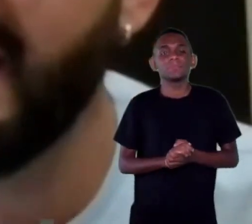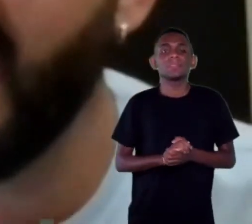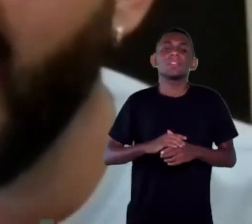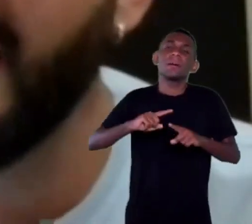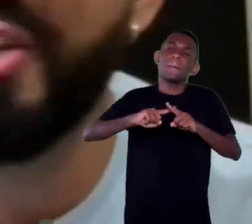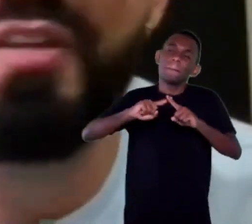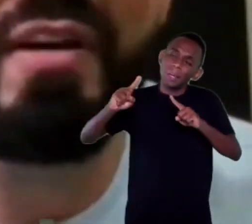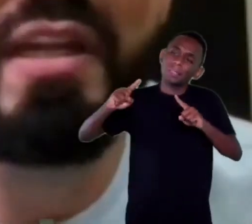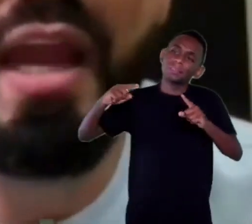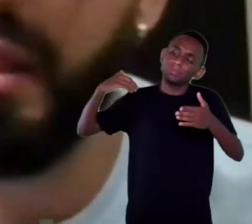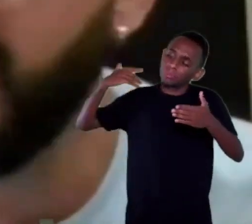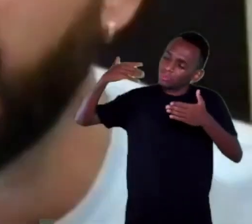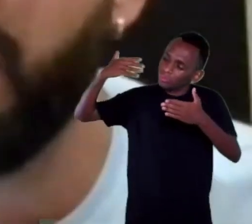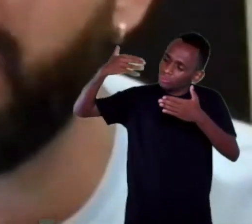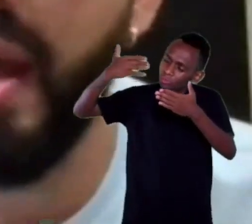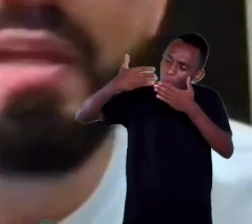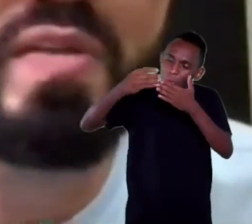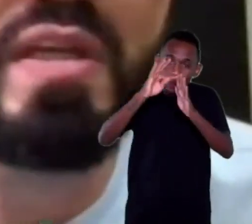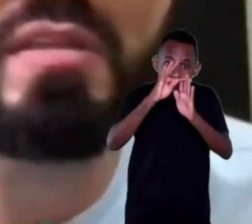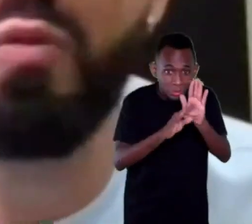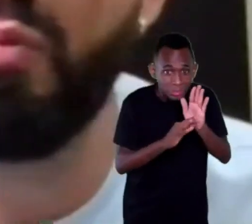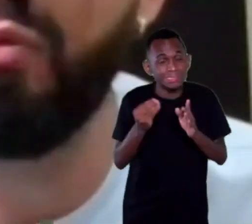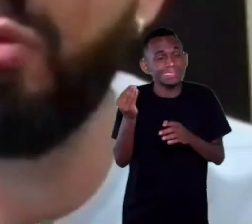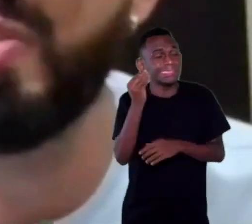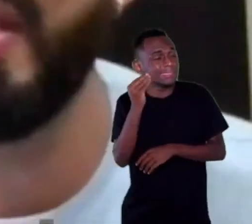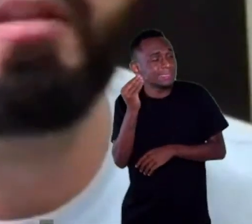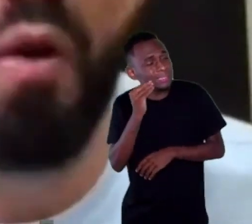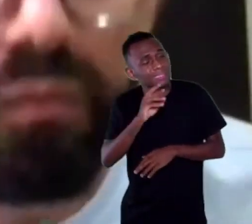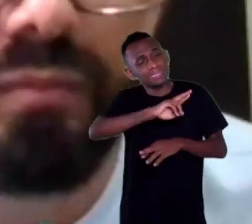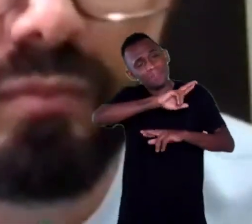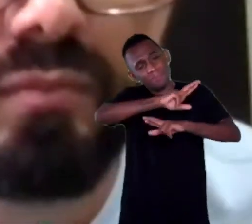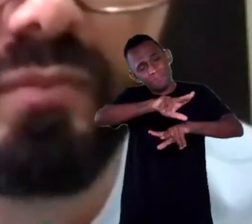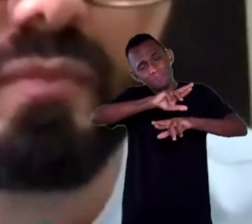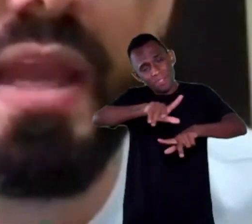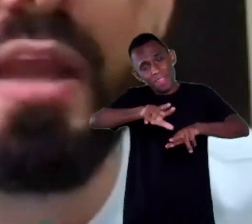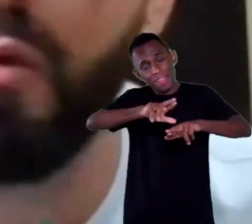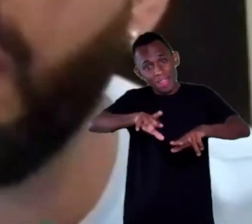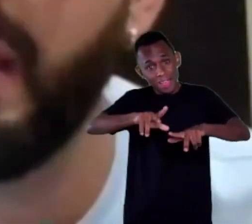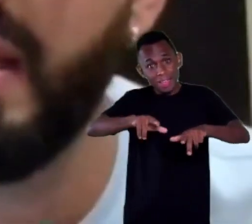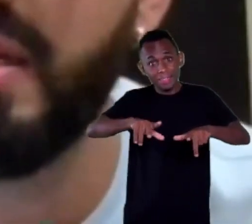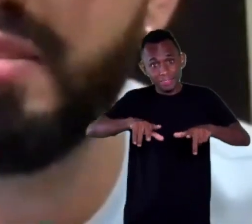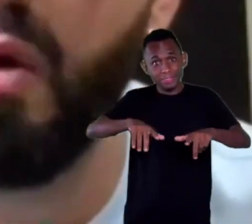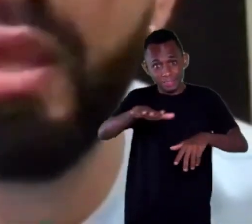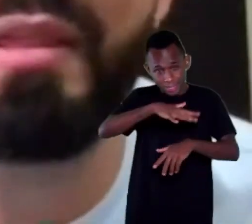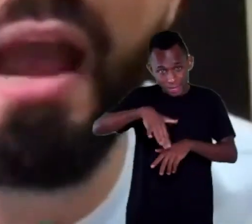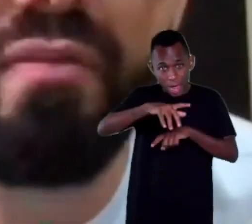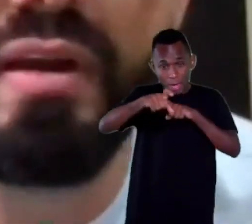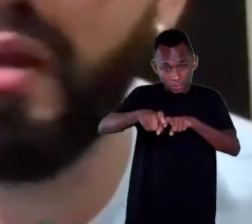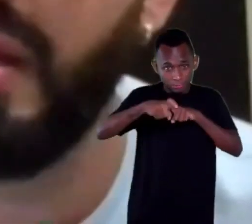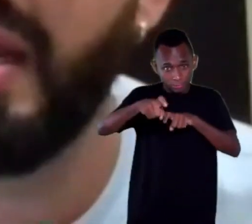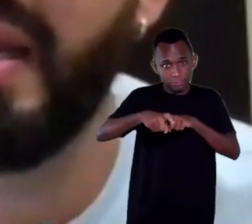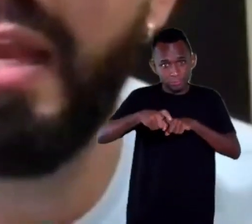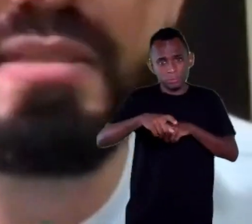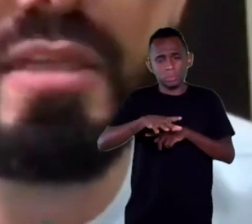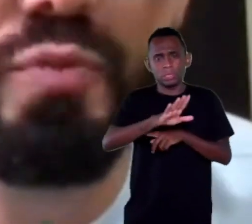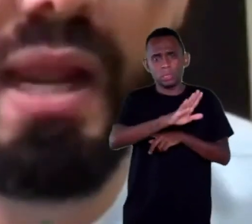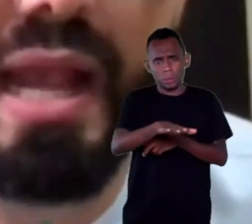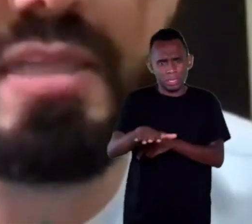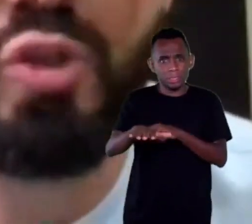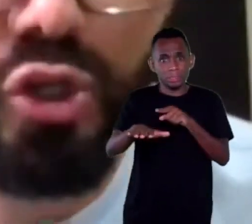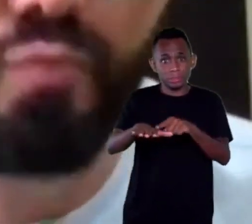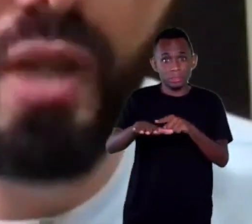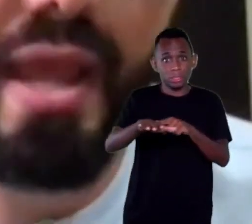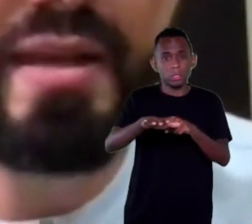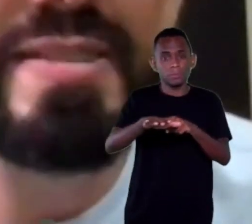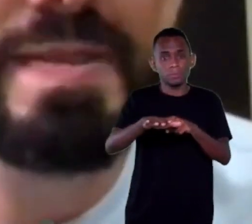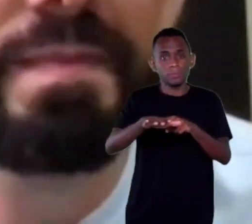longo dessa narrativa aí, ela tenta por várias vezes num sertão, né? Uma criança, a 8ª criança de uma